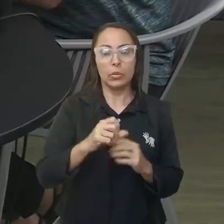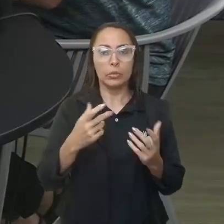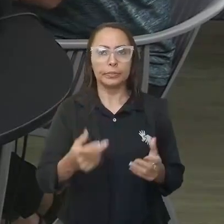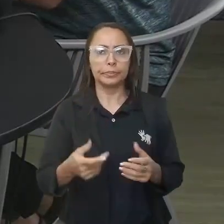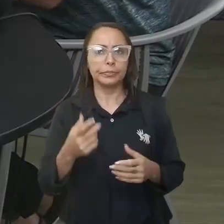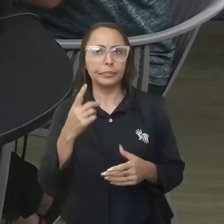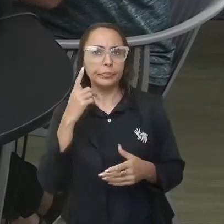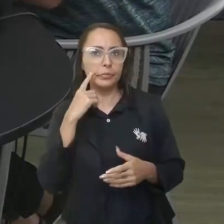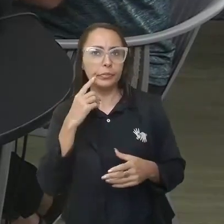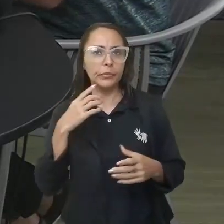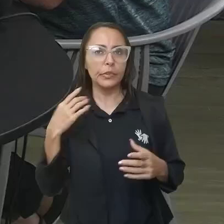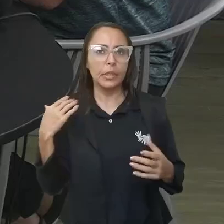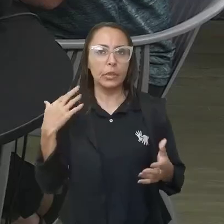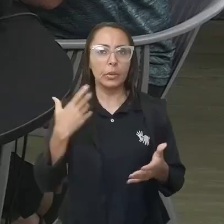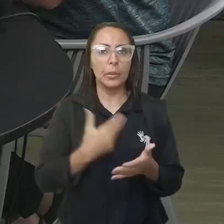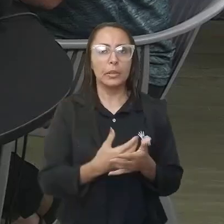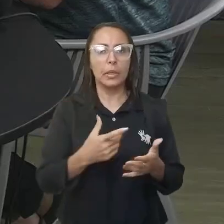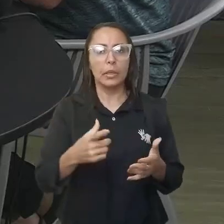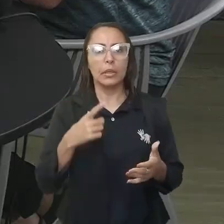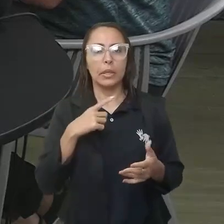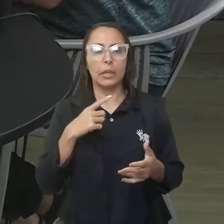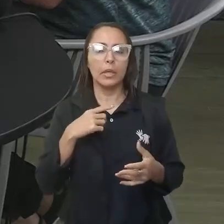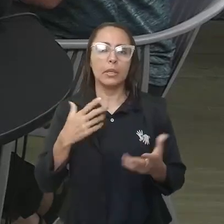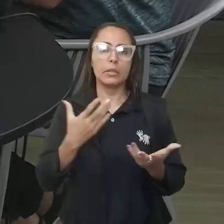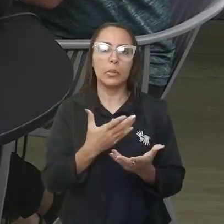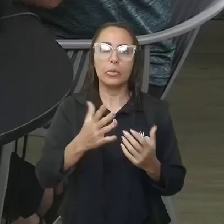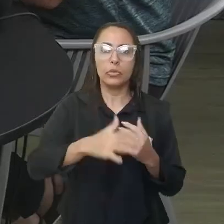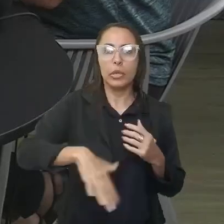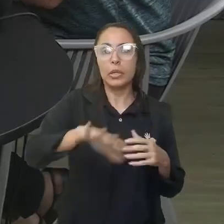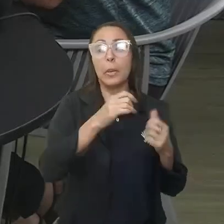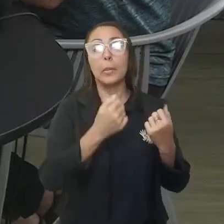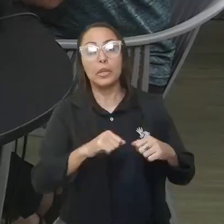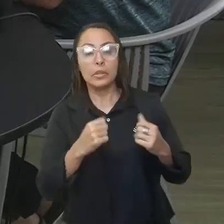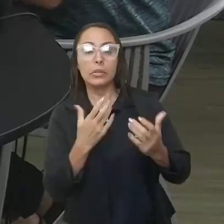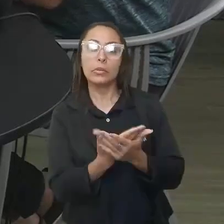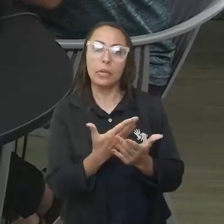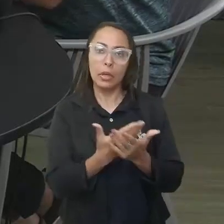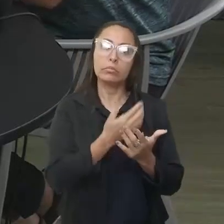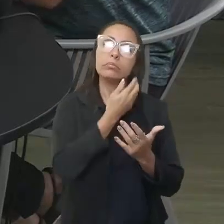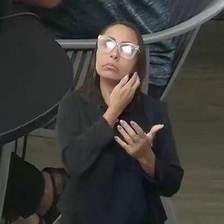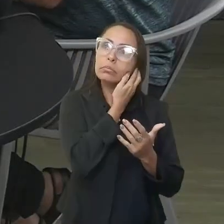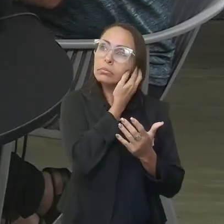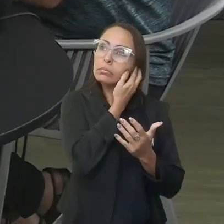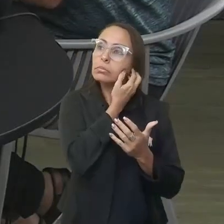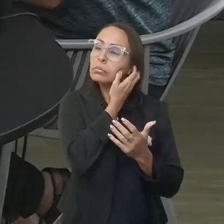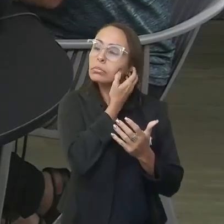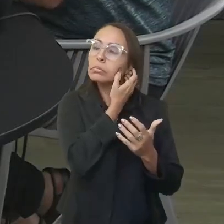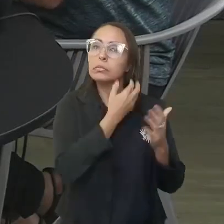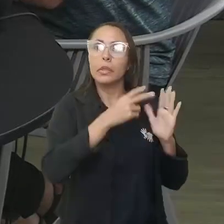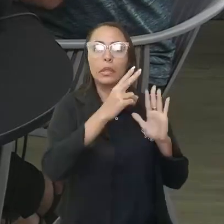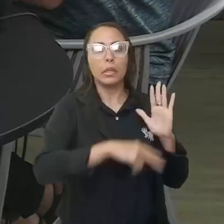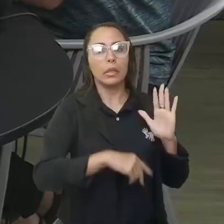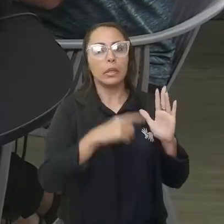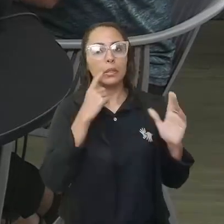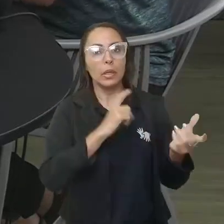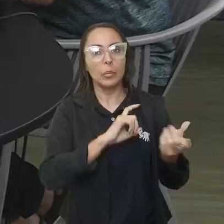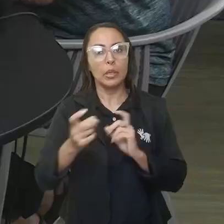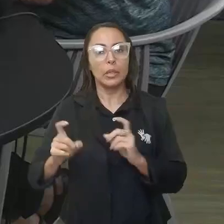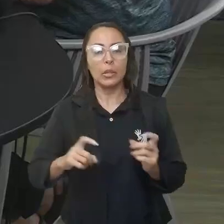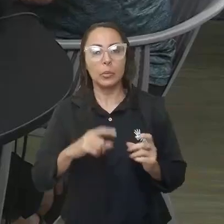que é complexo tem uma razão para essa complexidade e a gente precisa estudar. A gente precisa ler, estudar, debater com pessoas que